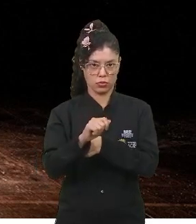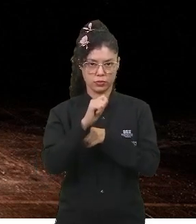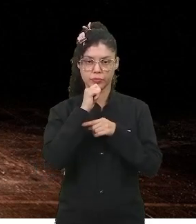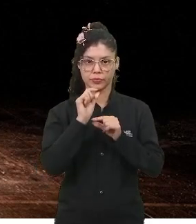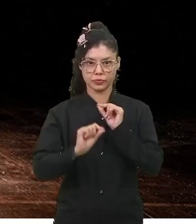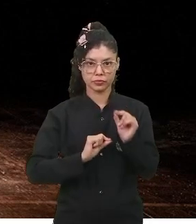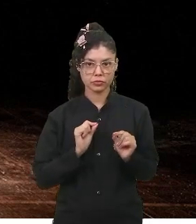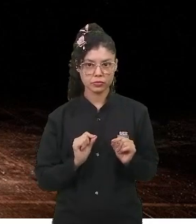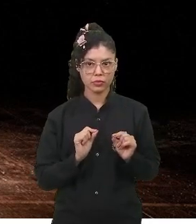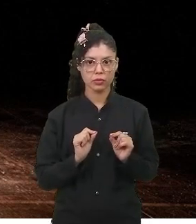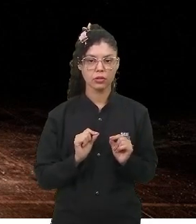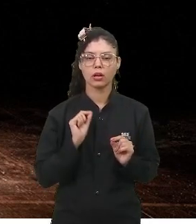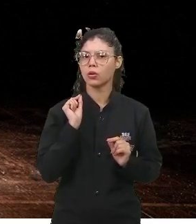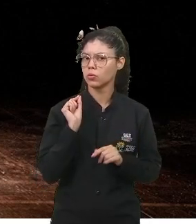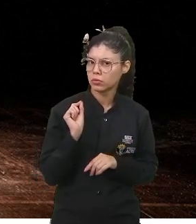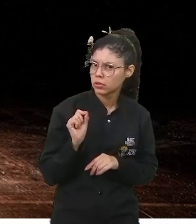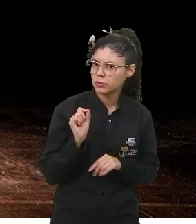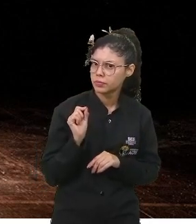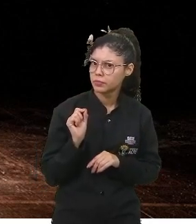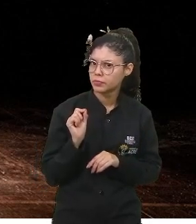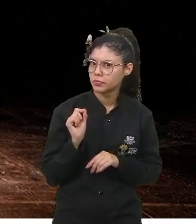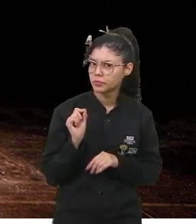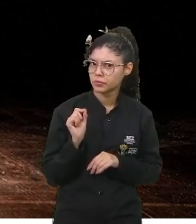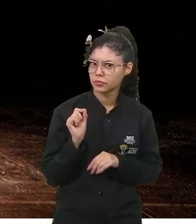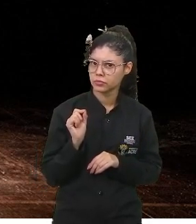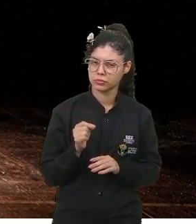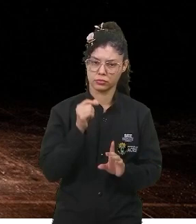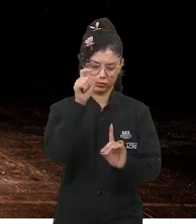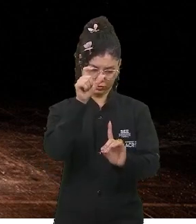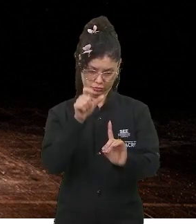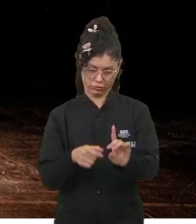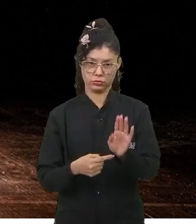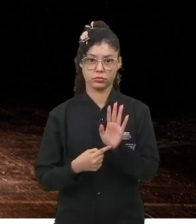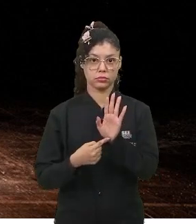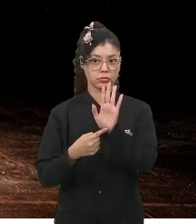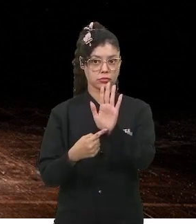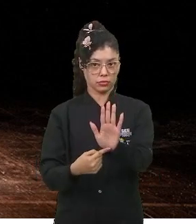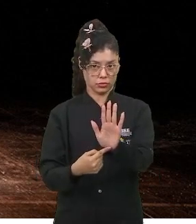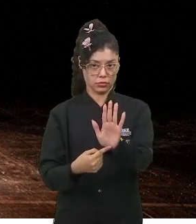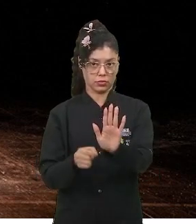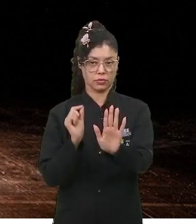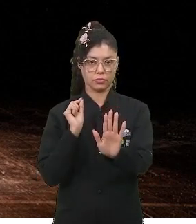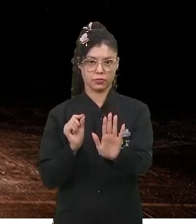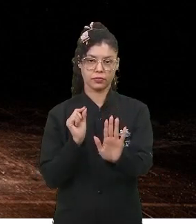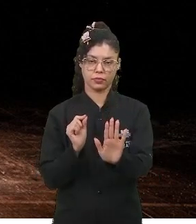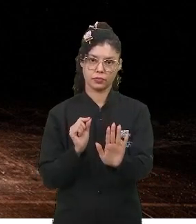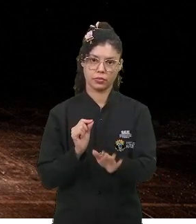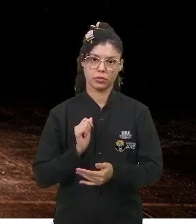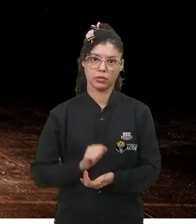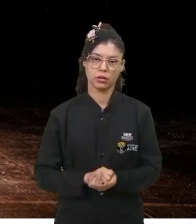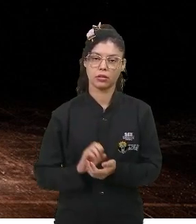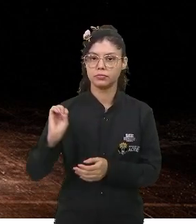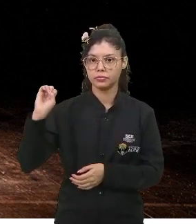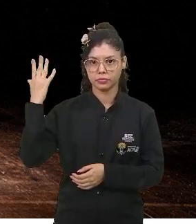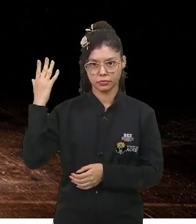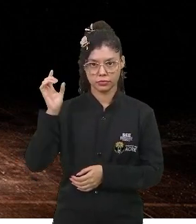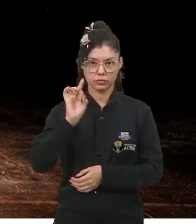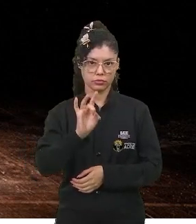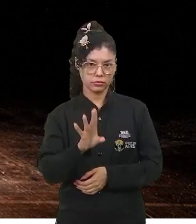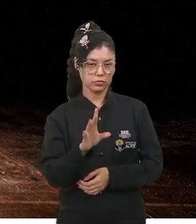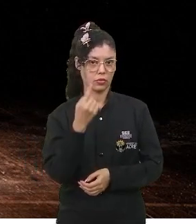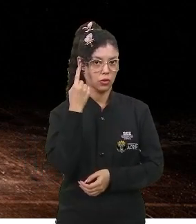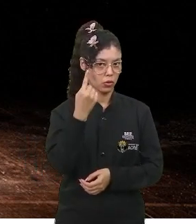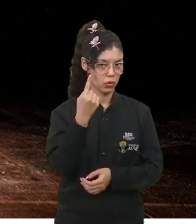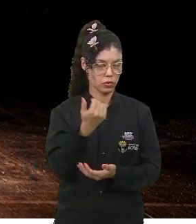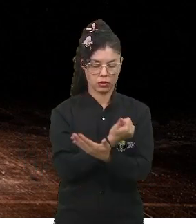monólogo nada mais é que uma apresentação teatral, certo? Mas que acontece apenas com